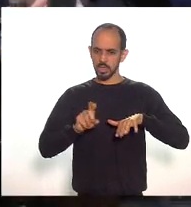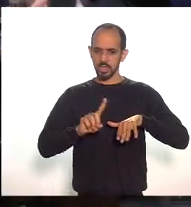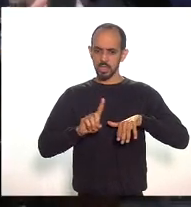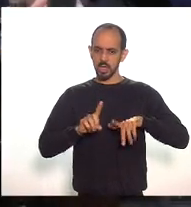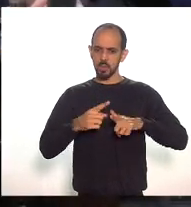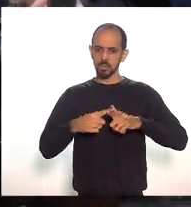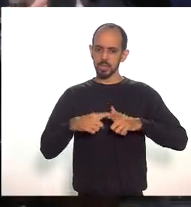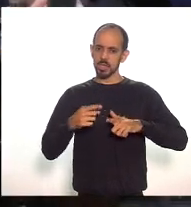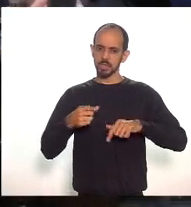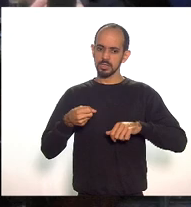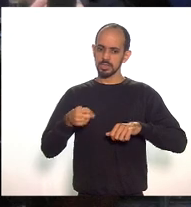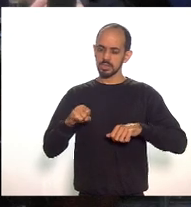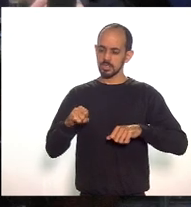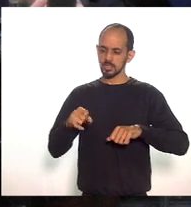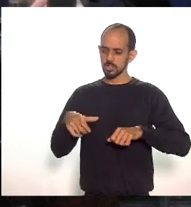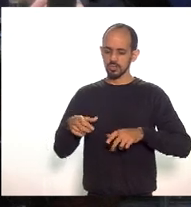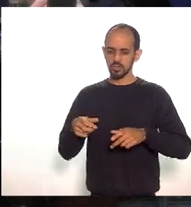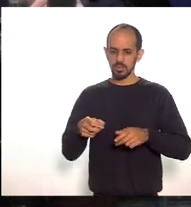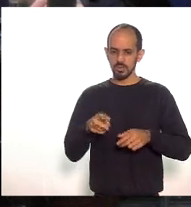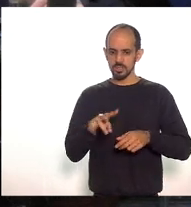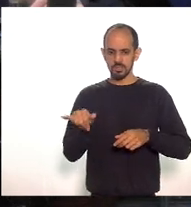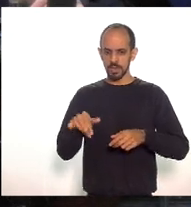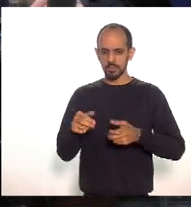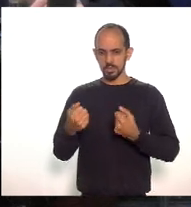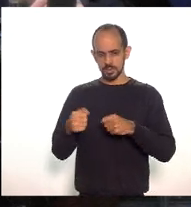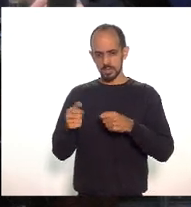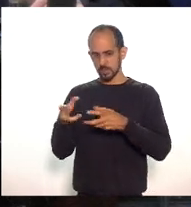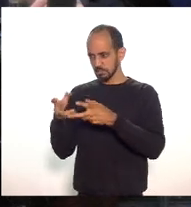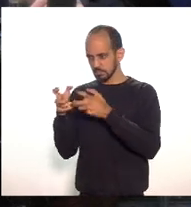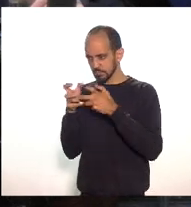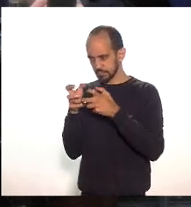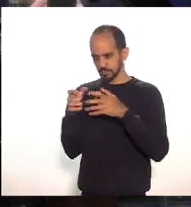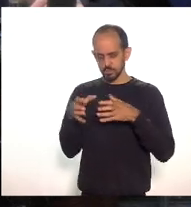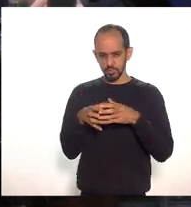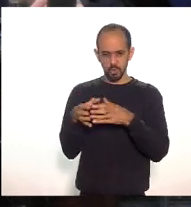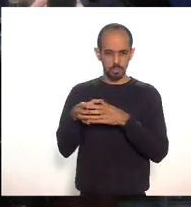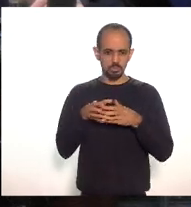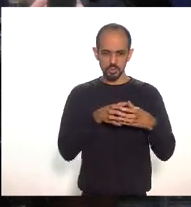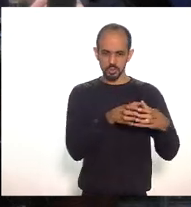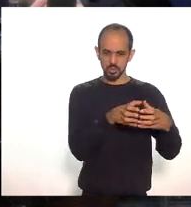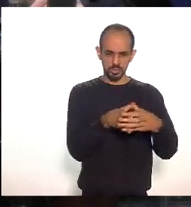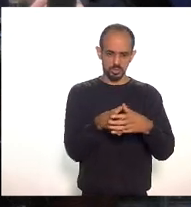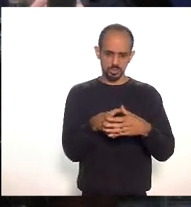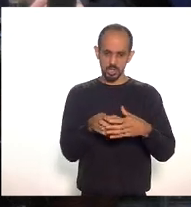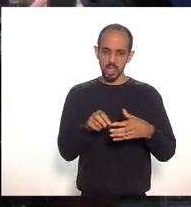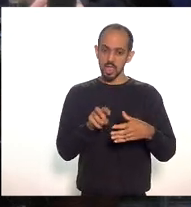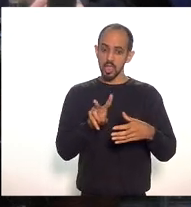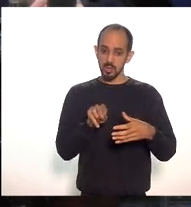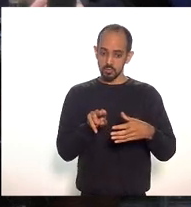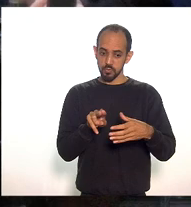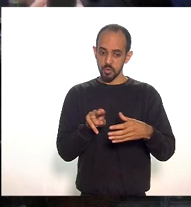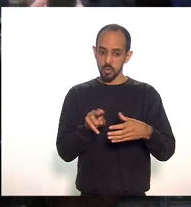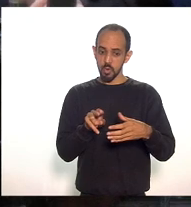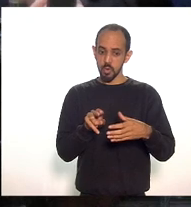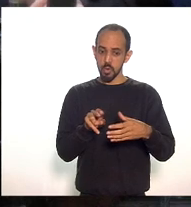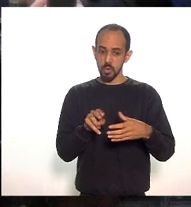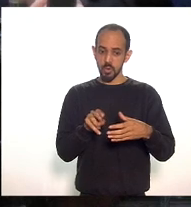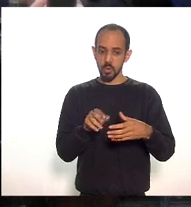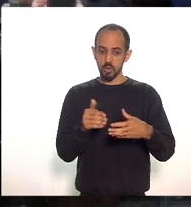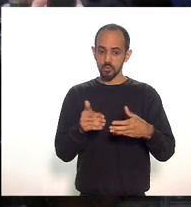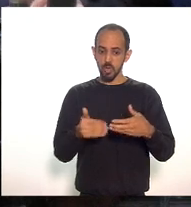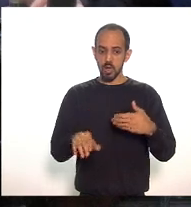ter que ouvir todas as comissões tiveram eu vou deferir eu vou eu vou pedir eu vou definir porque senão